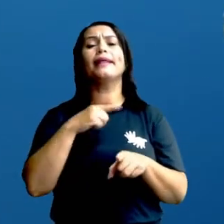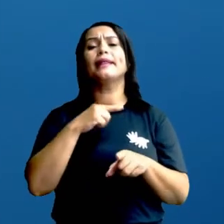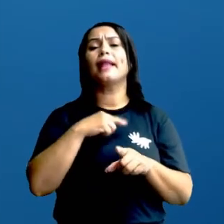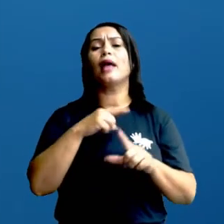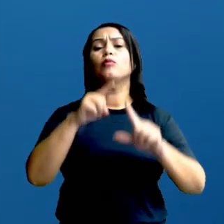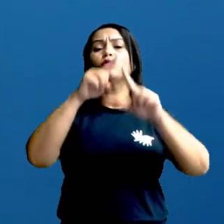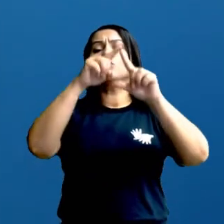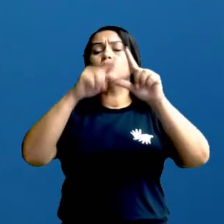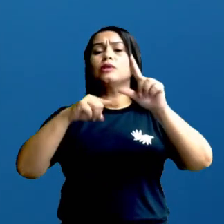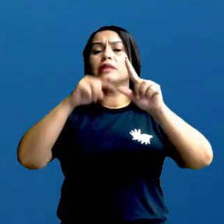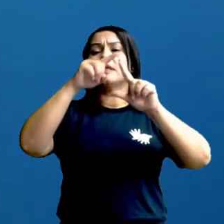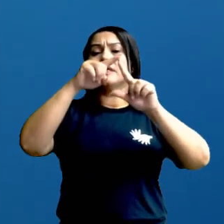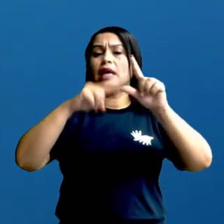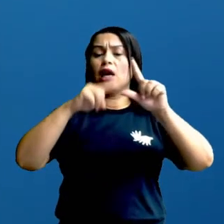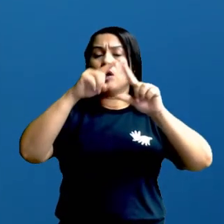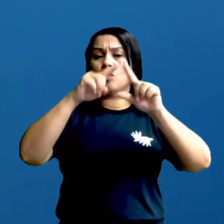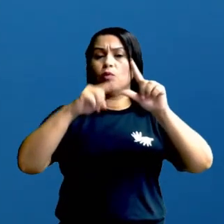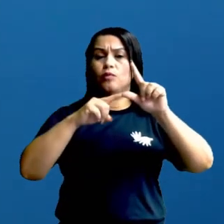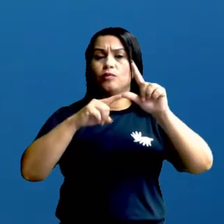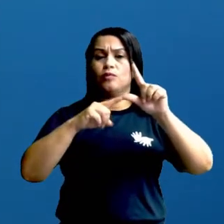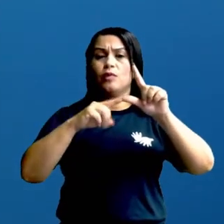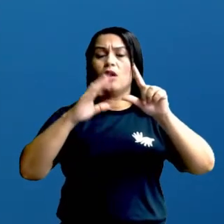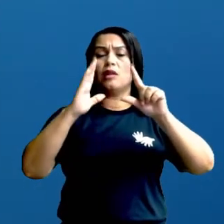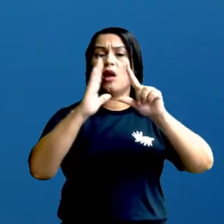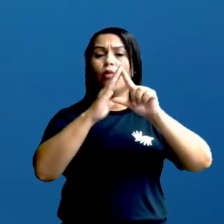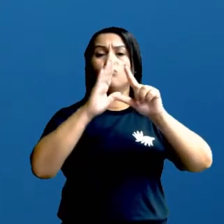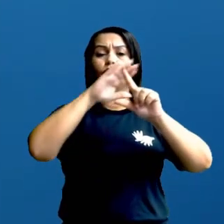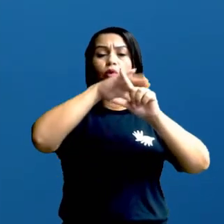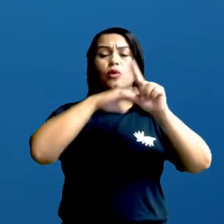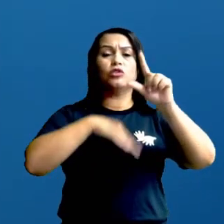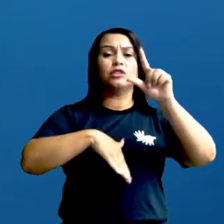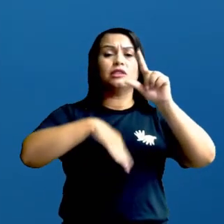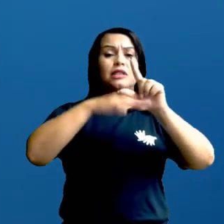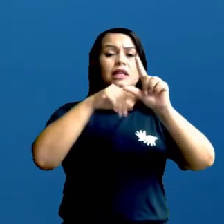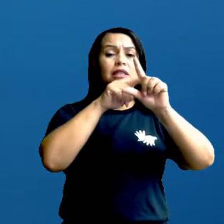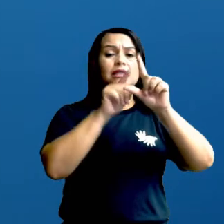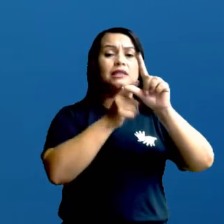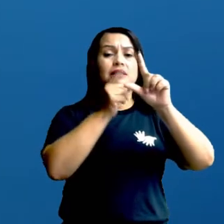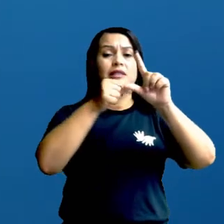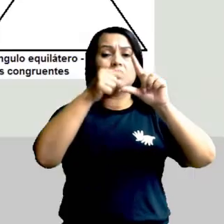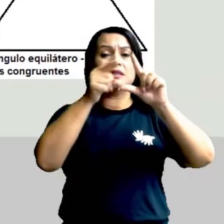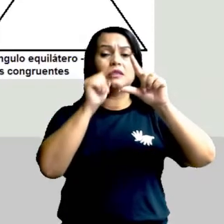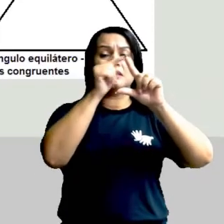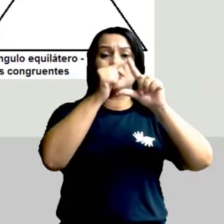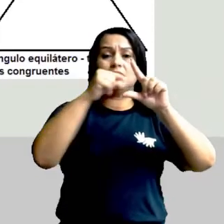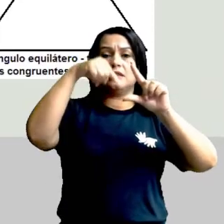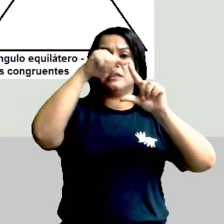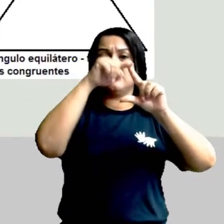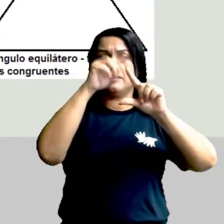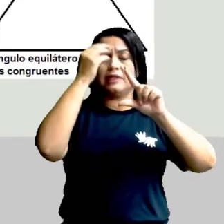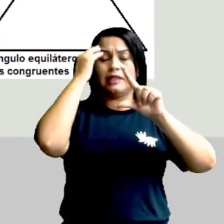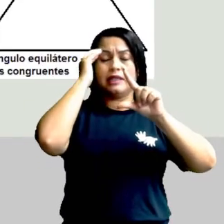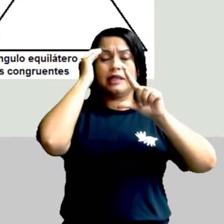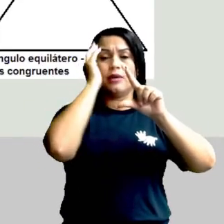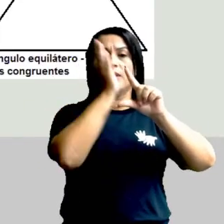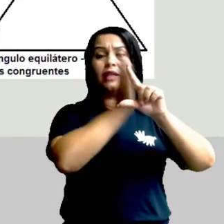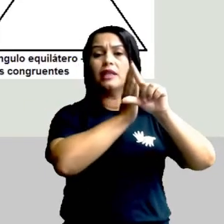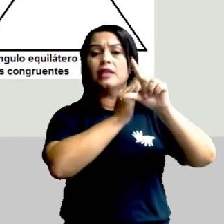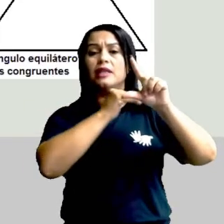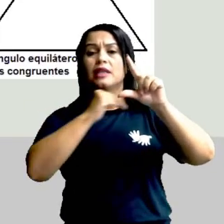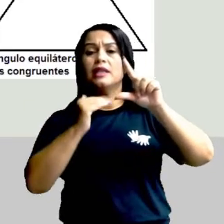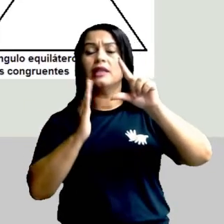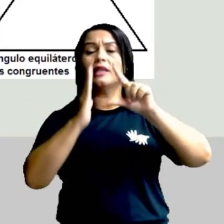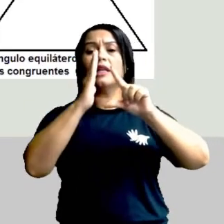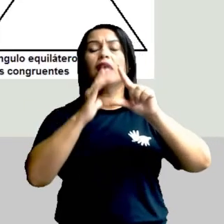triângulo trilátero é um polígono de três lados e três vértices Tá ok